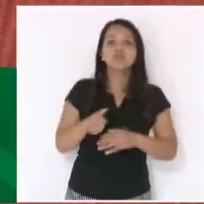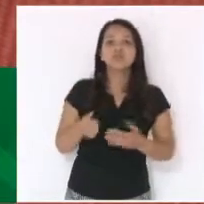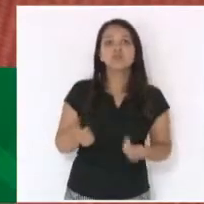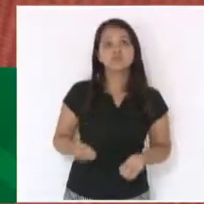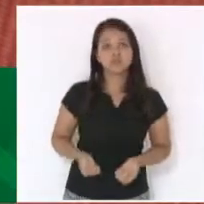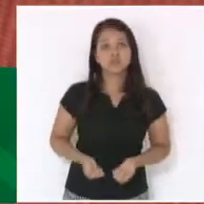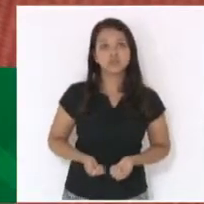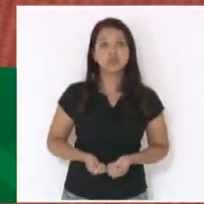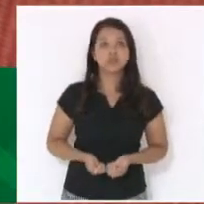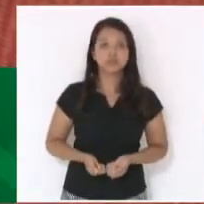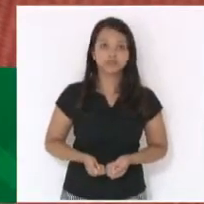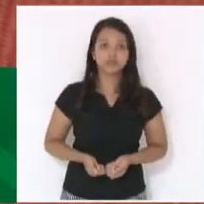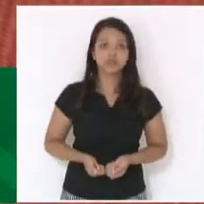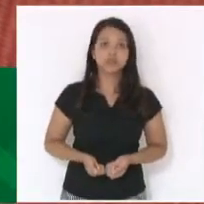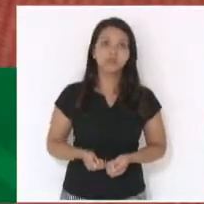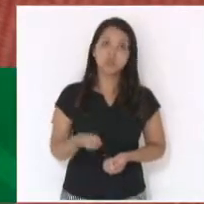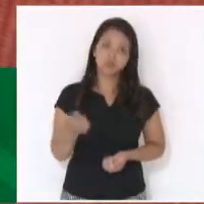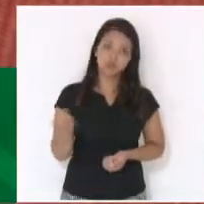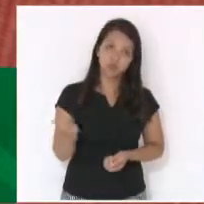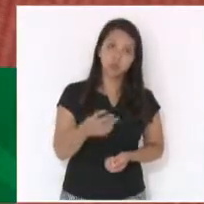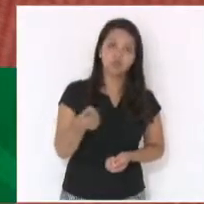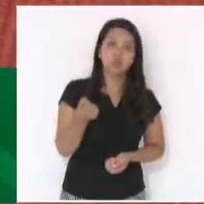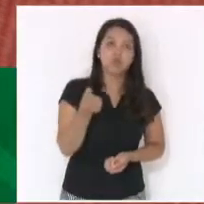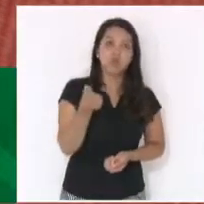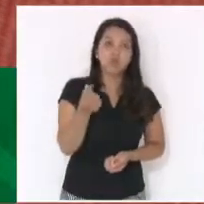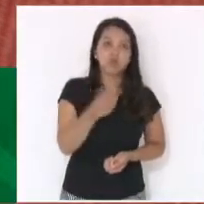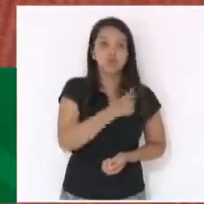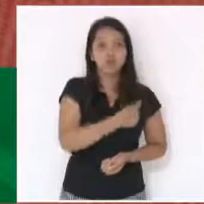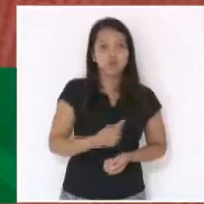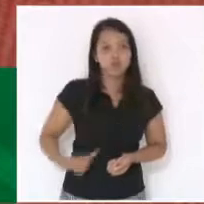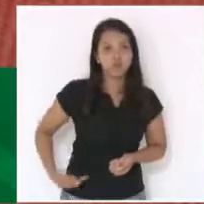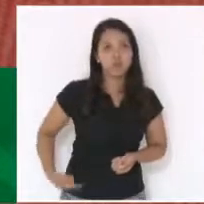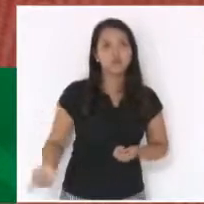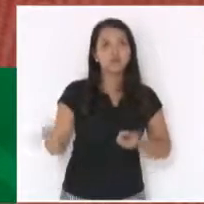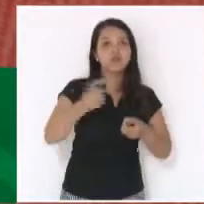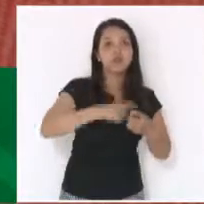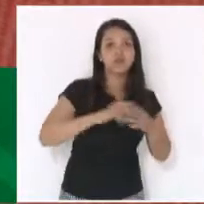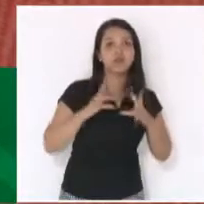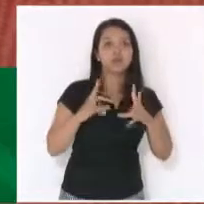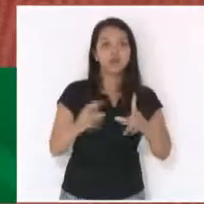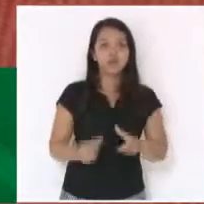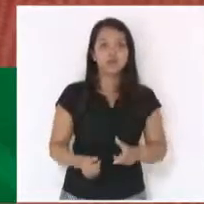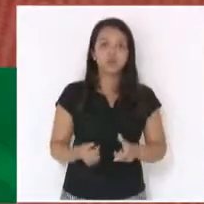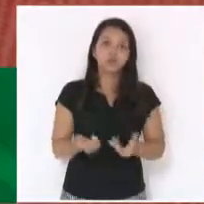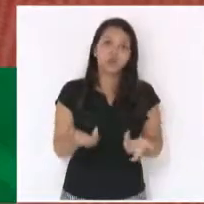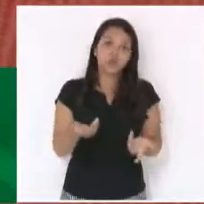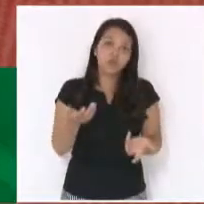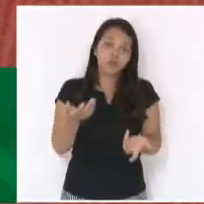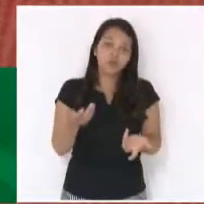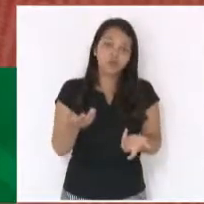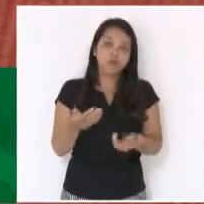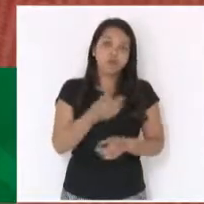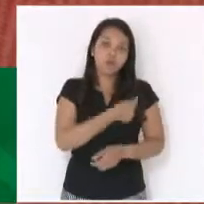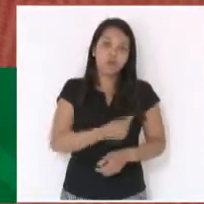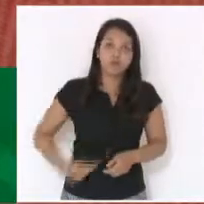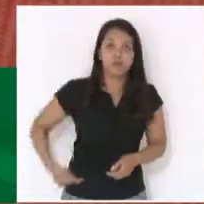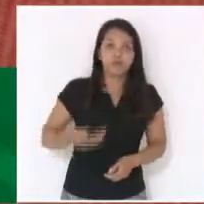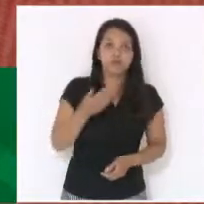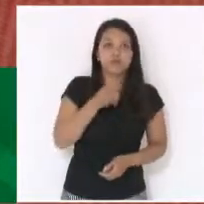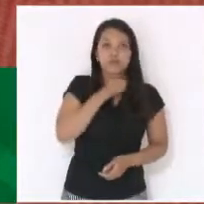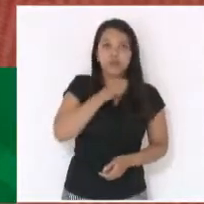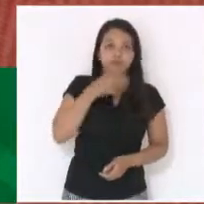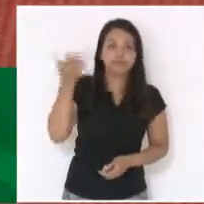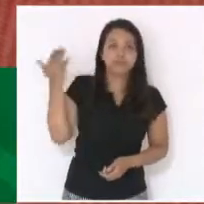ia ter um novo curso para o governo e voltaria tudo na o governo velho esse é o governo da desatualização